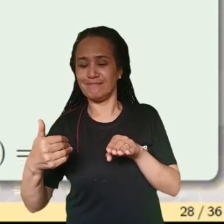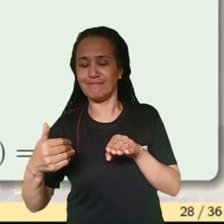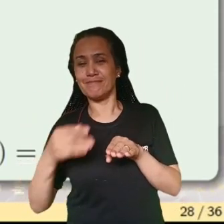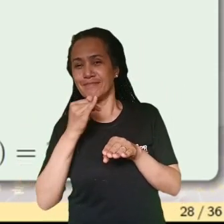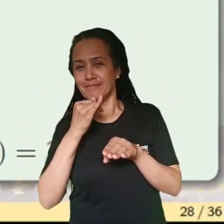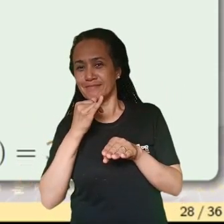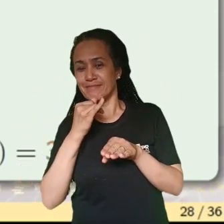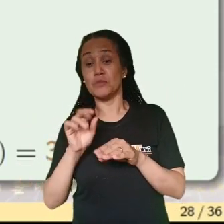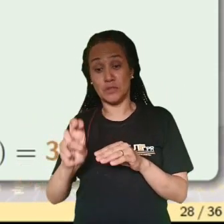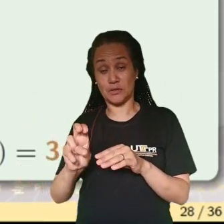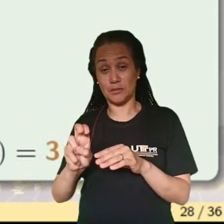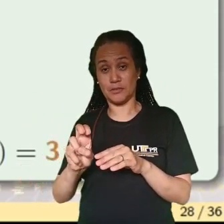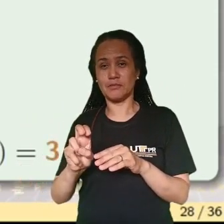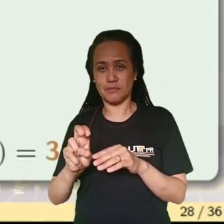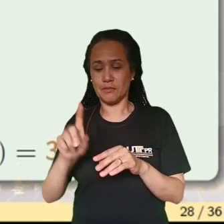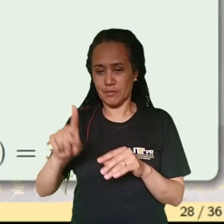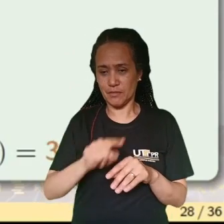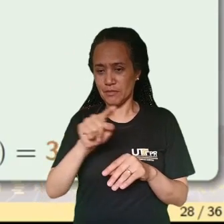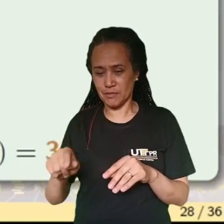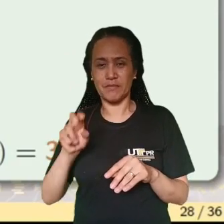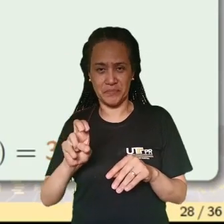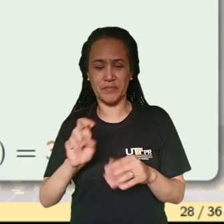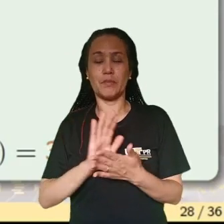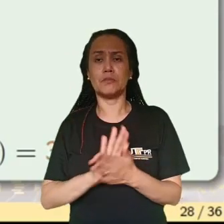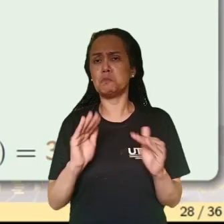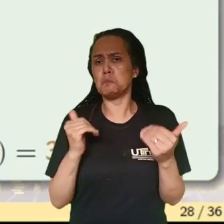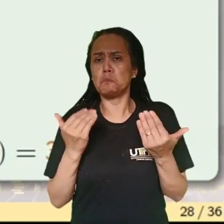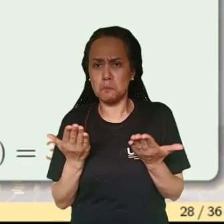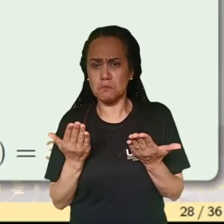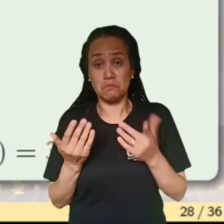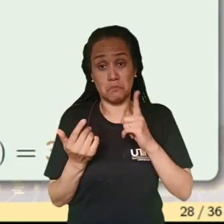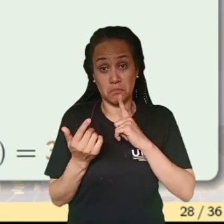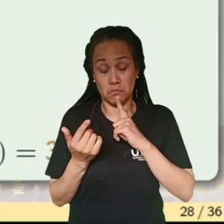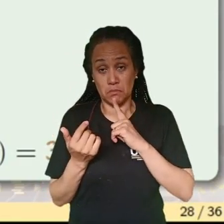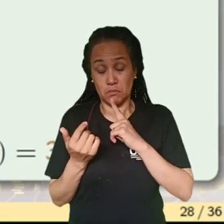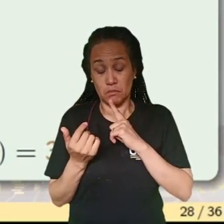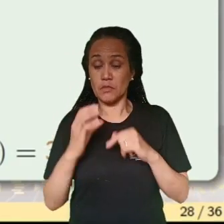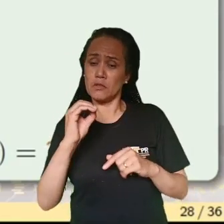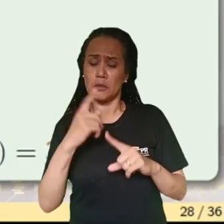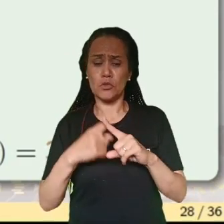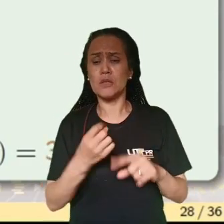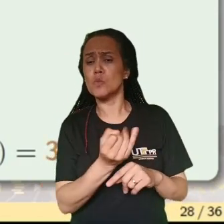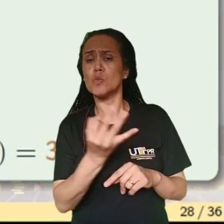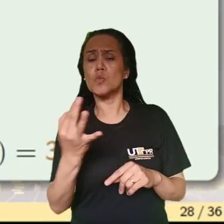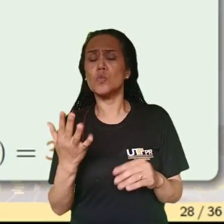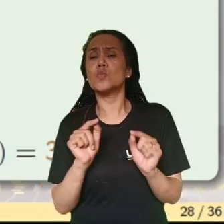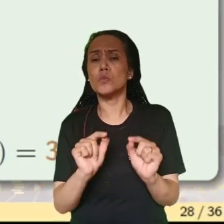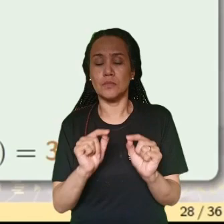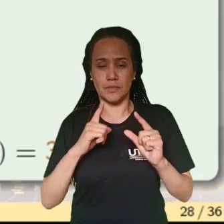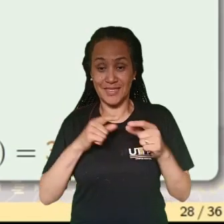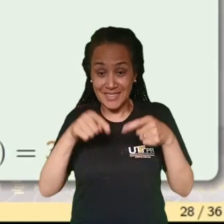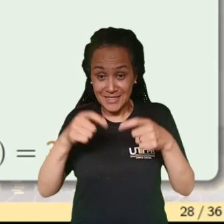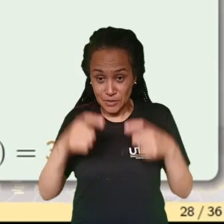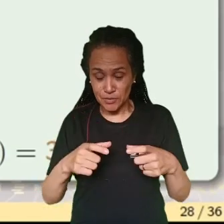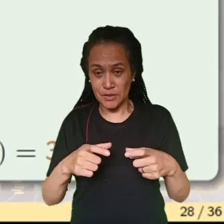que é, no caso, o valor 5, que o alfa é igual a 5. Então, como é zero multiplicando essa quantidade, é zero. Mas ele está